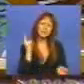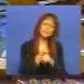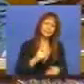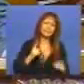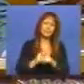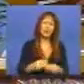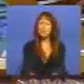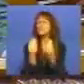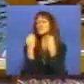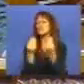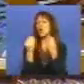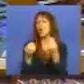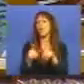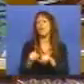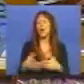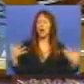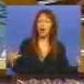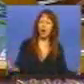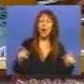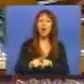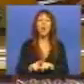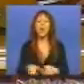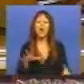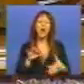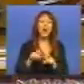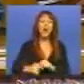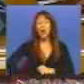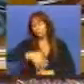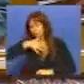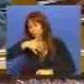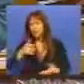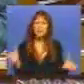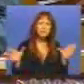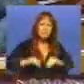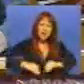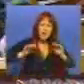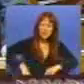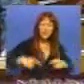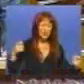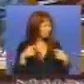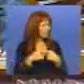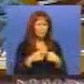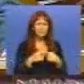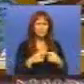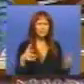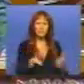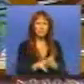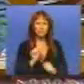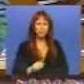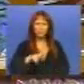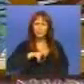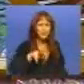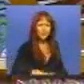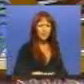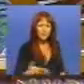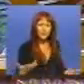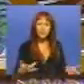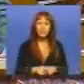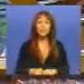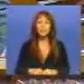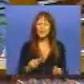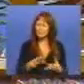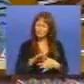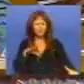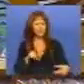Oasis, agora em tons rosa, que tomou conta de um discurso cada vez menos compatível com a realidade do país. O